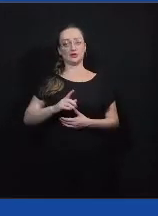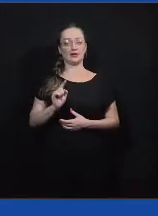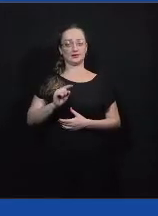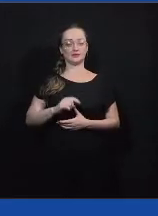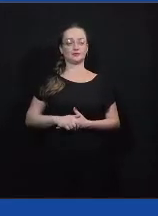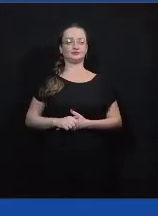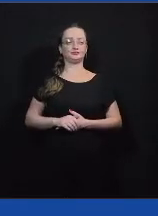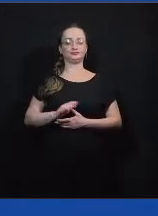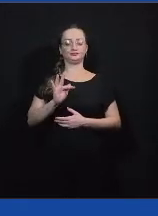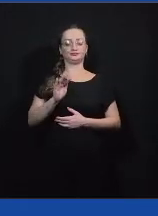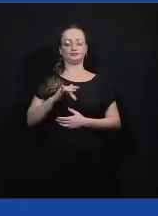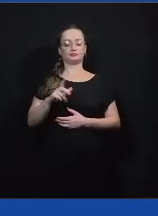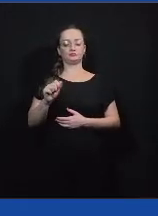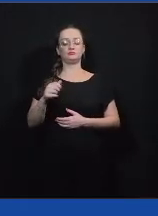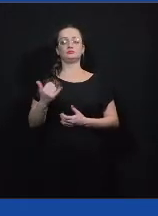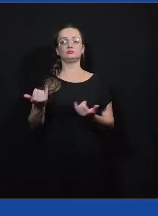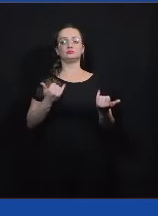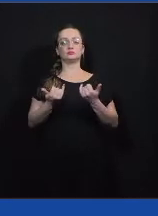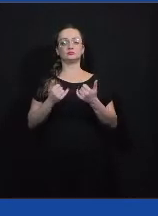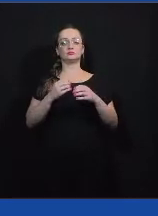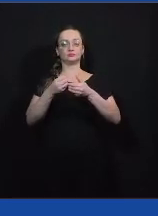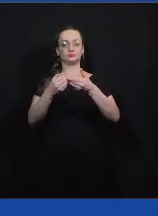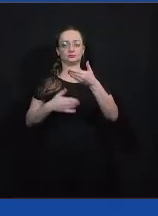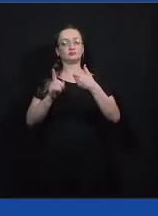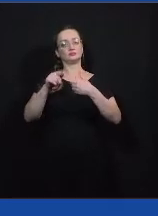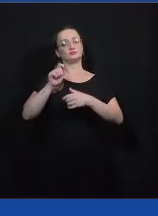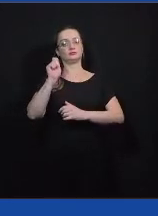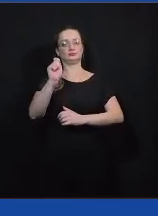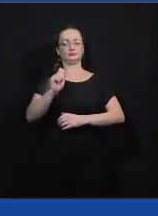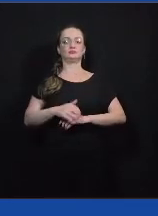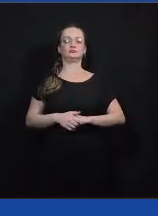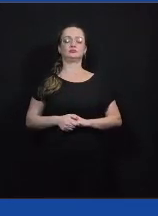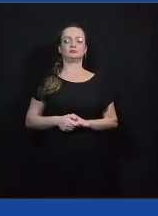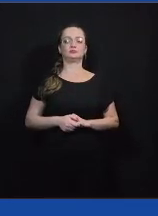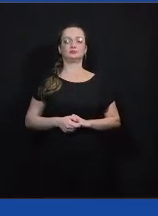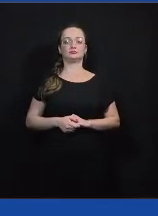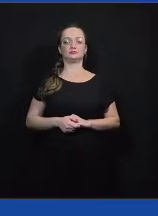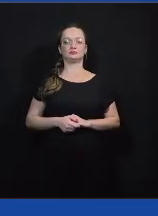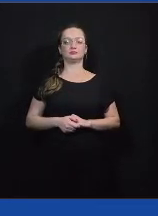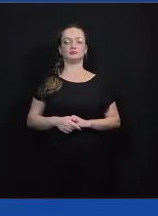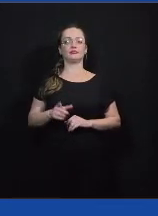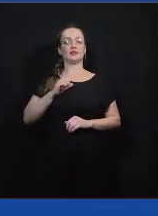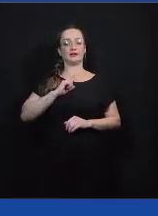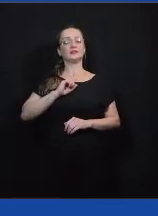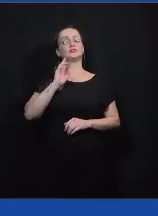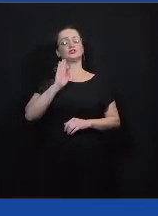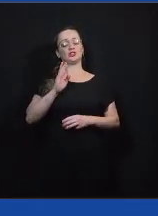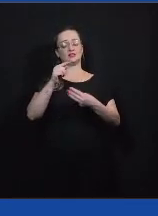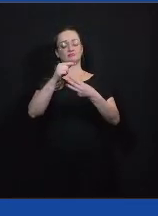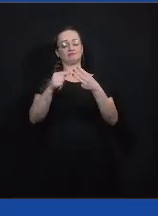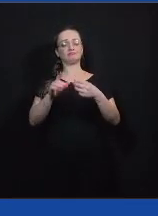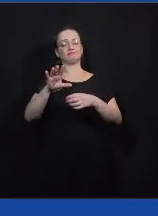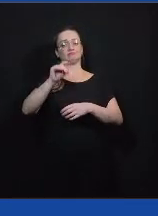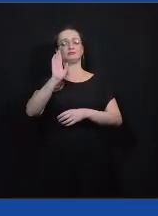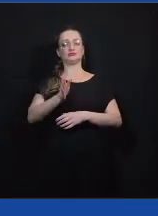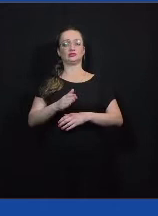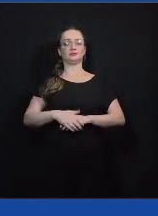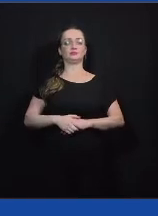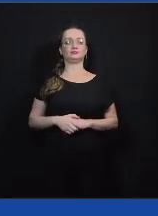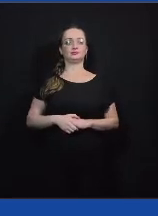Fernanda Quintas colocar aqui pra gente no chat que é Ah eu já tenho três alternativa para aí rabrief